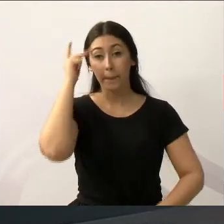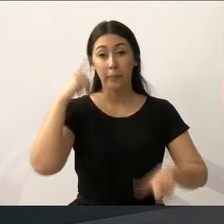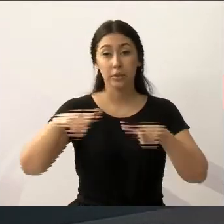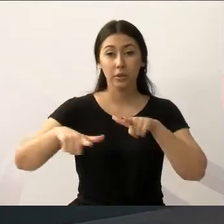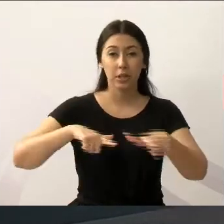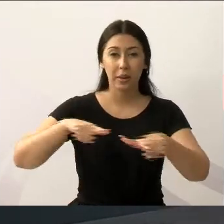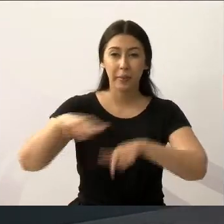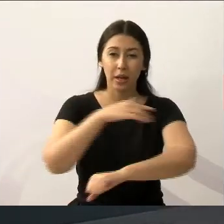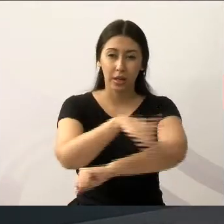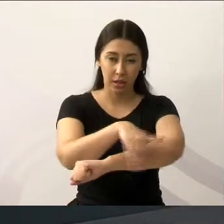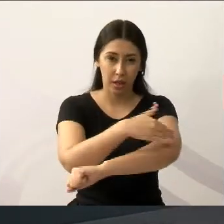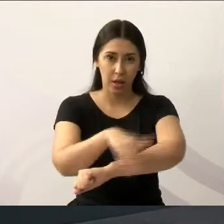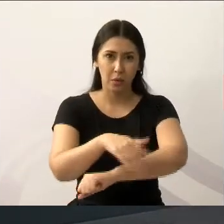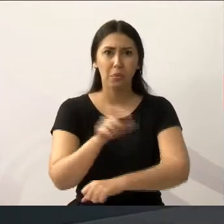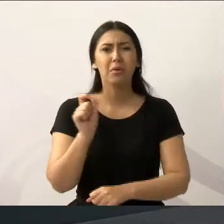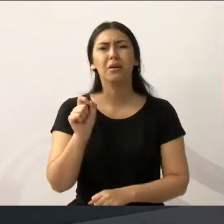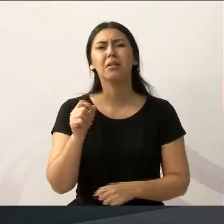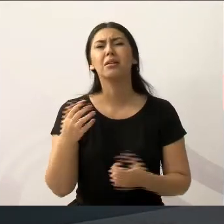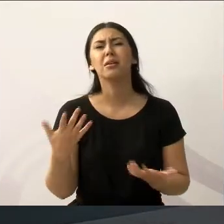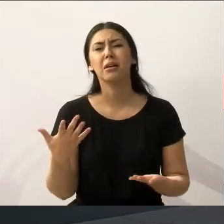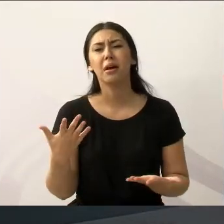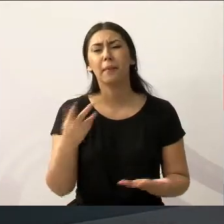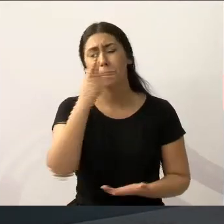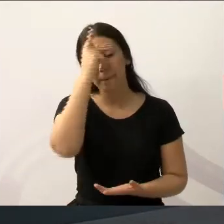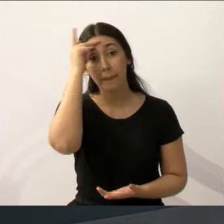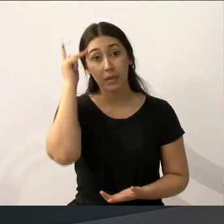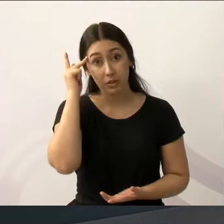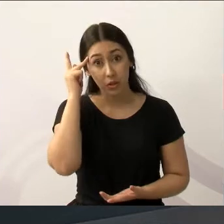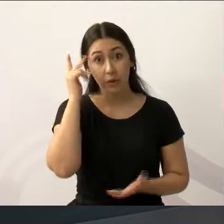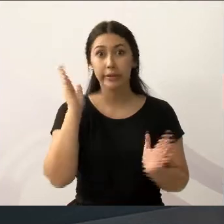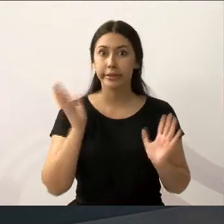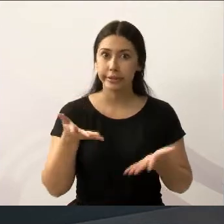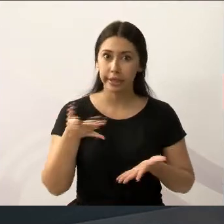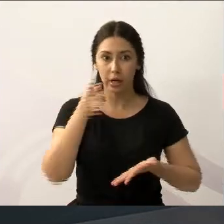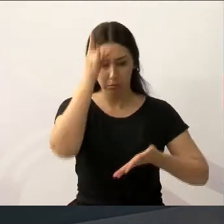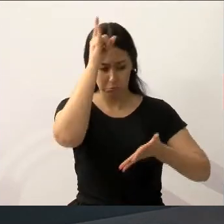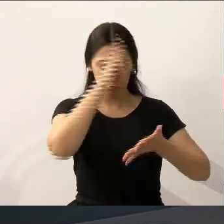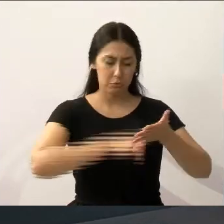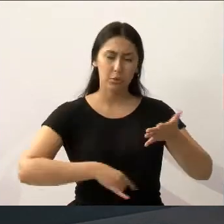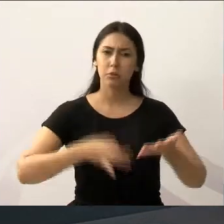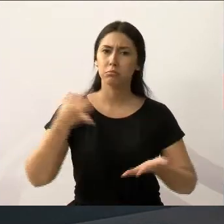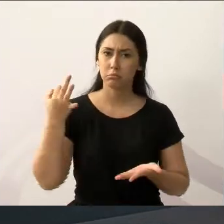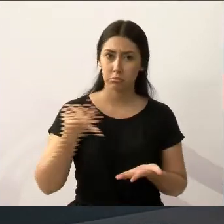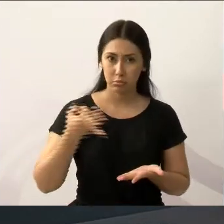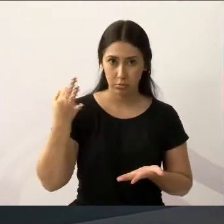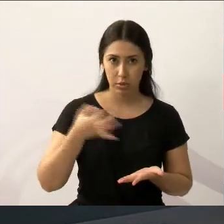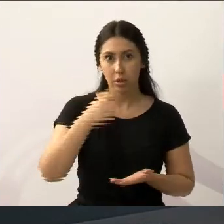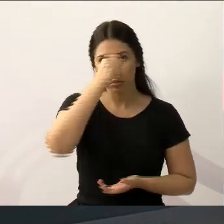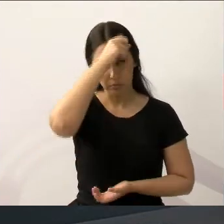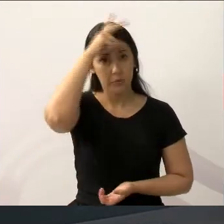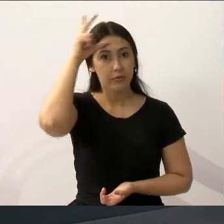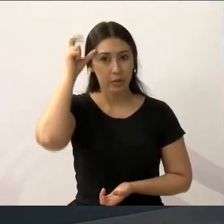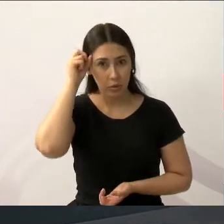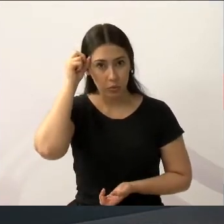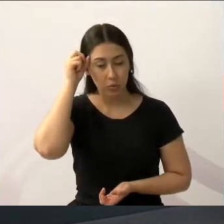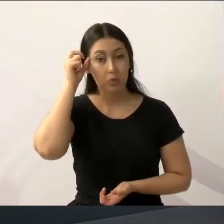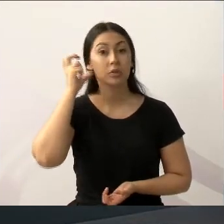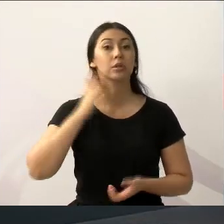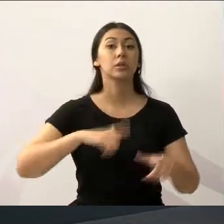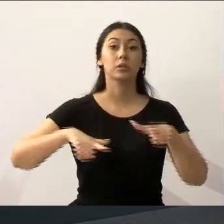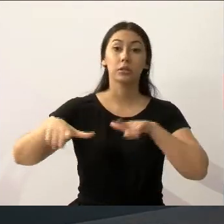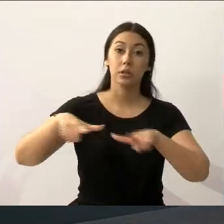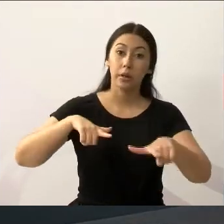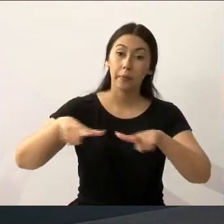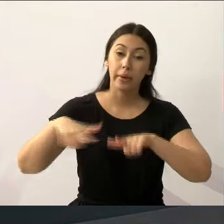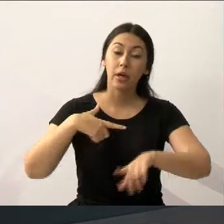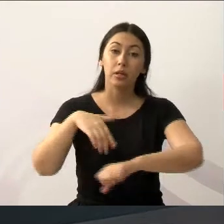trabalhadores ambulantes. Quem são esses? Aqueles cadastrados na prefeitura municipal e que desenvolvem a sua